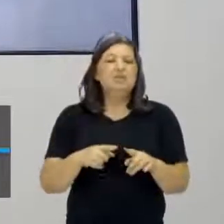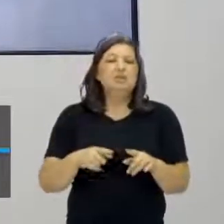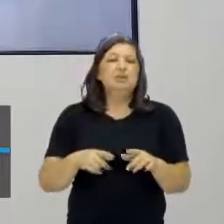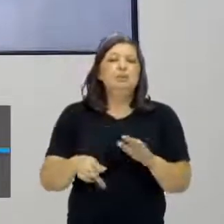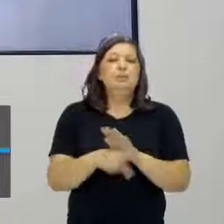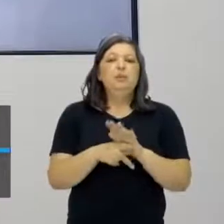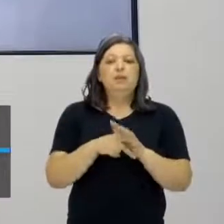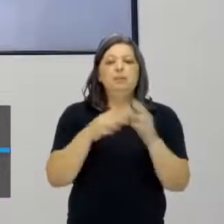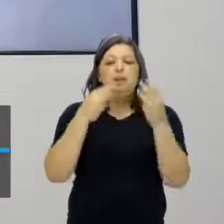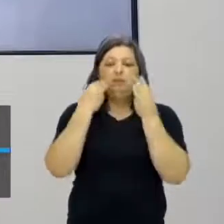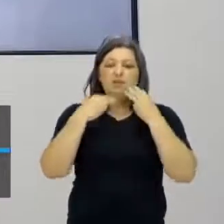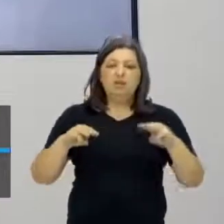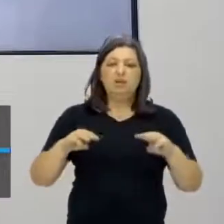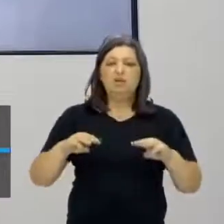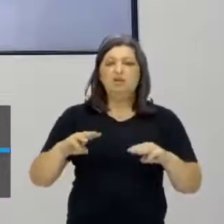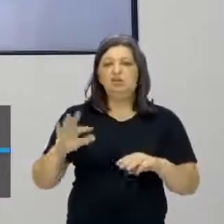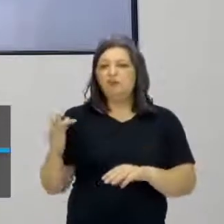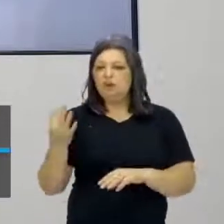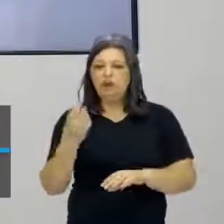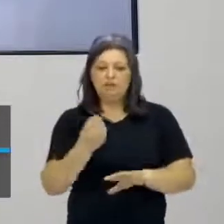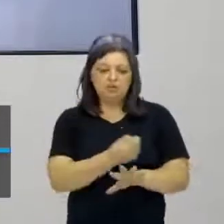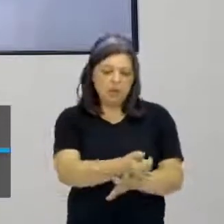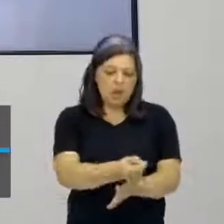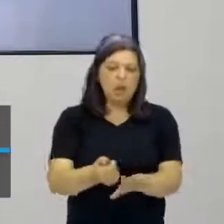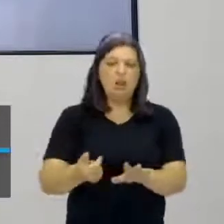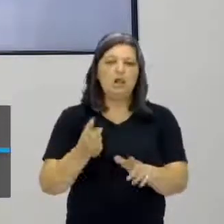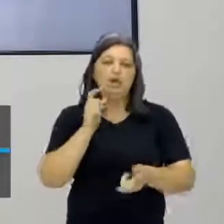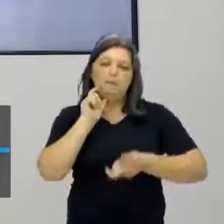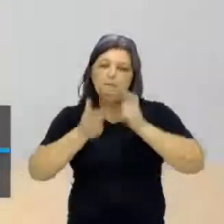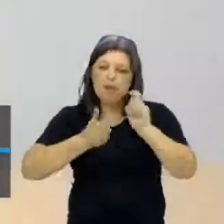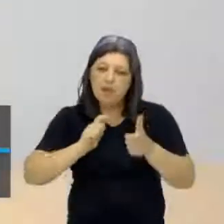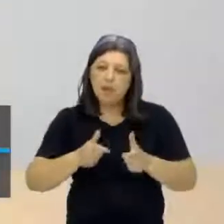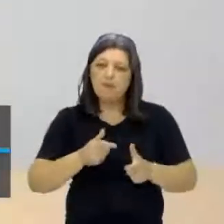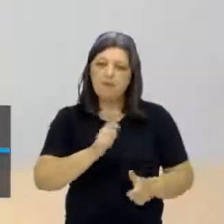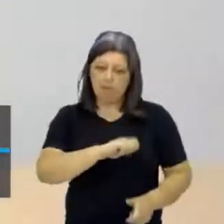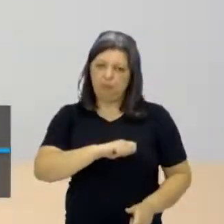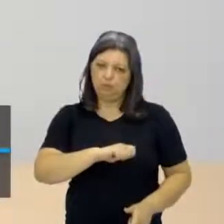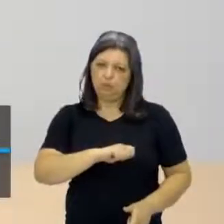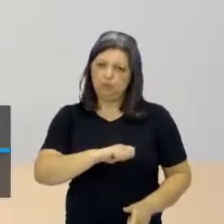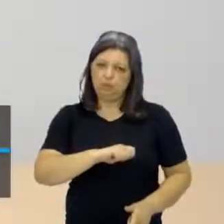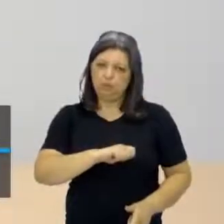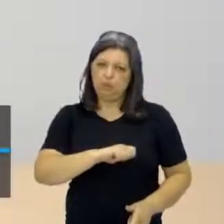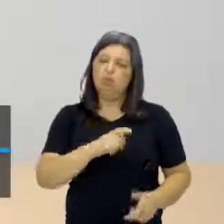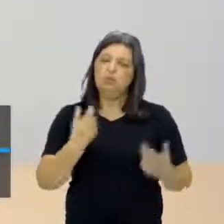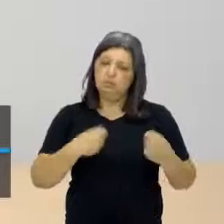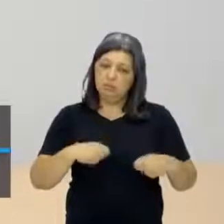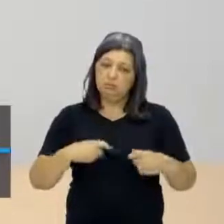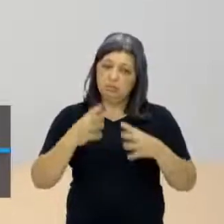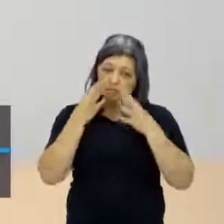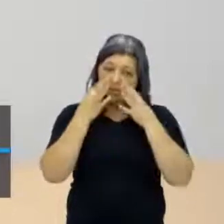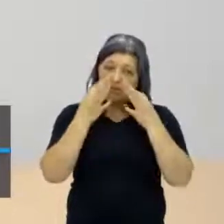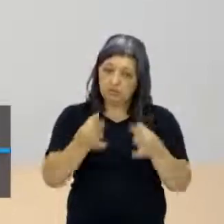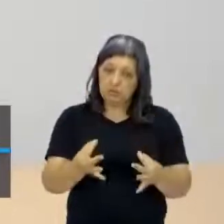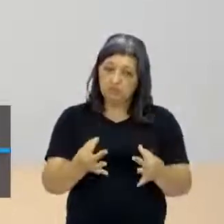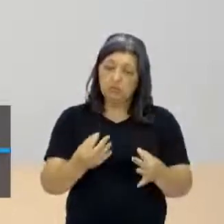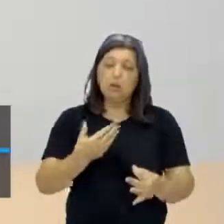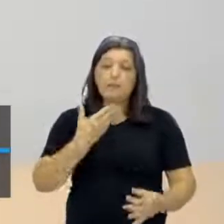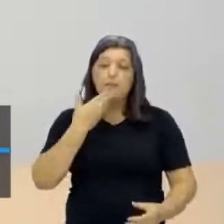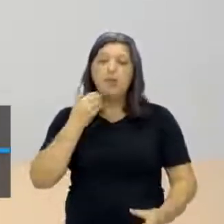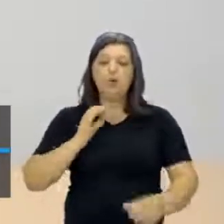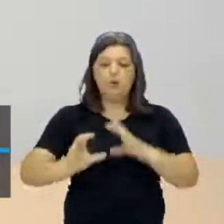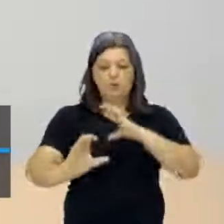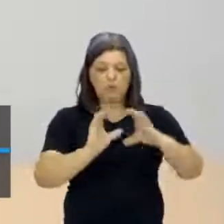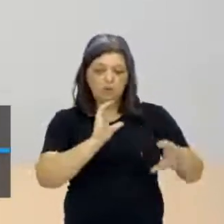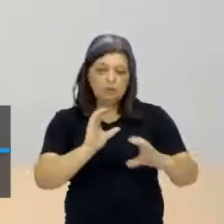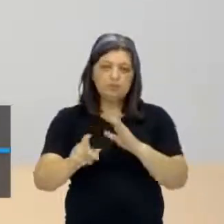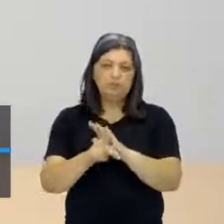falsa, duvidosa, um meme maldoso, porque né? Usar para que realmente afim, né? Para proporcionar uma melhor comunicação, integração entre